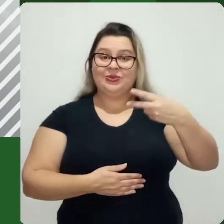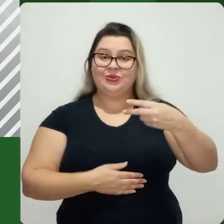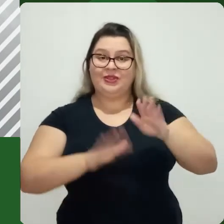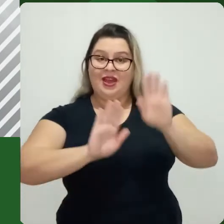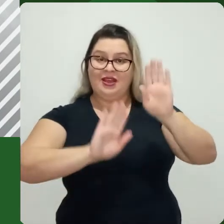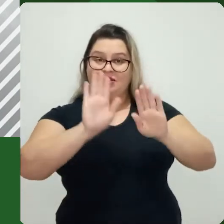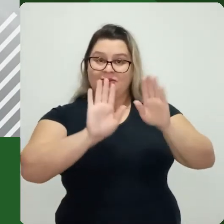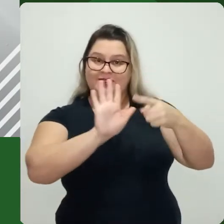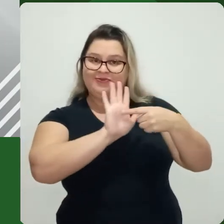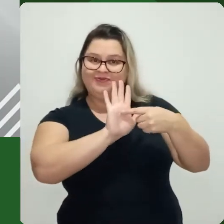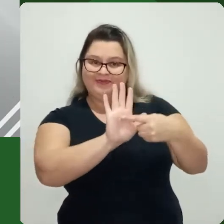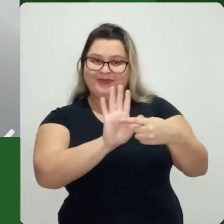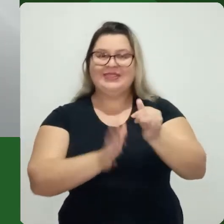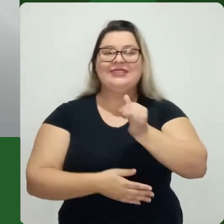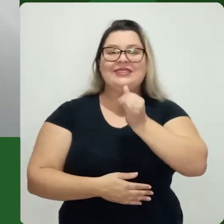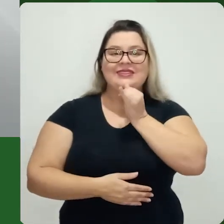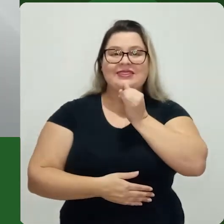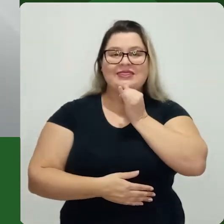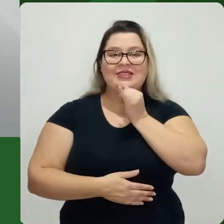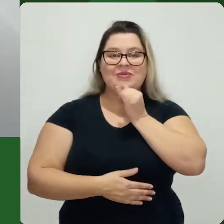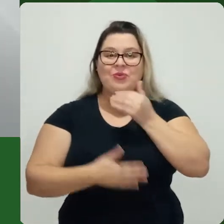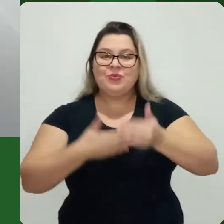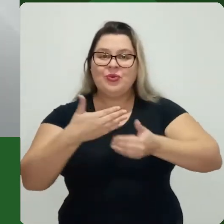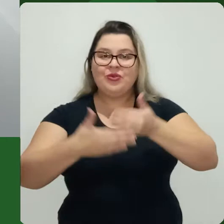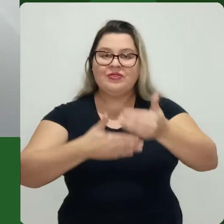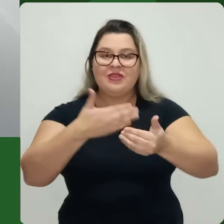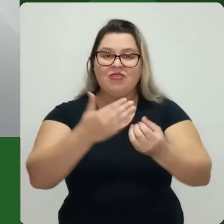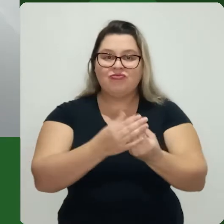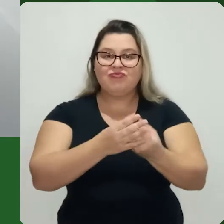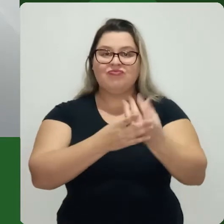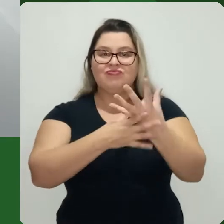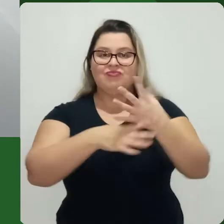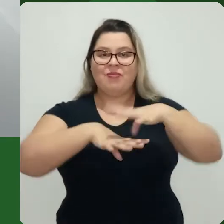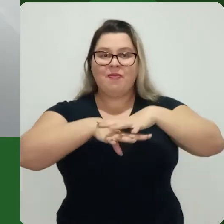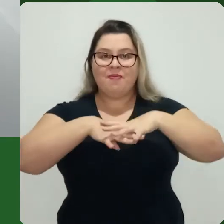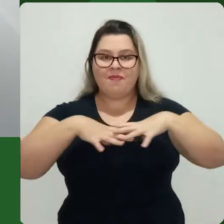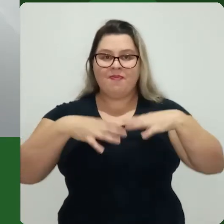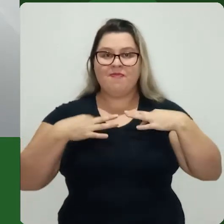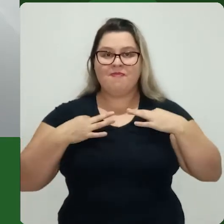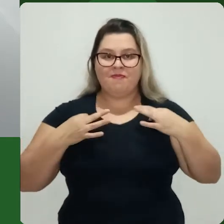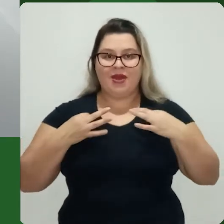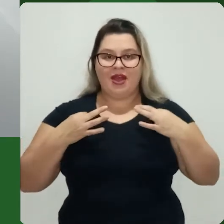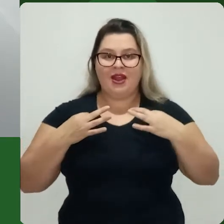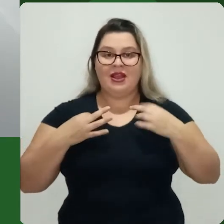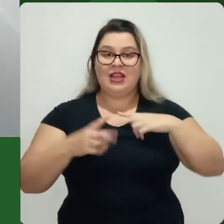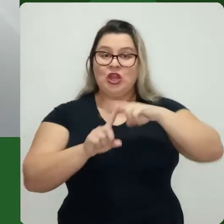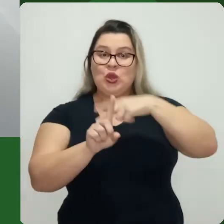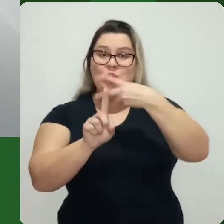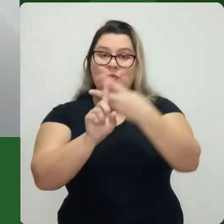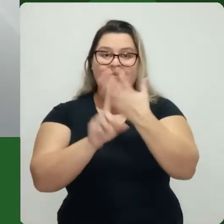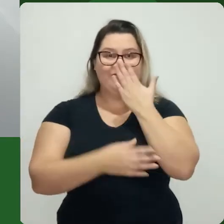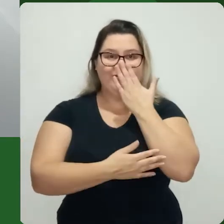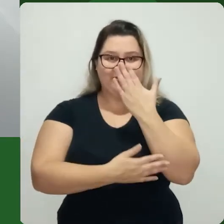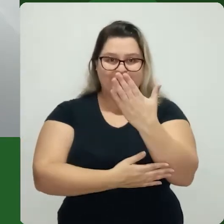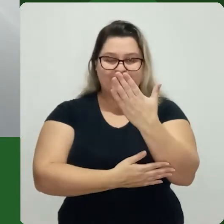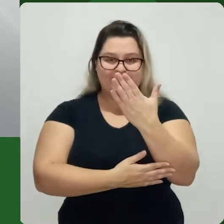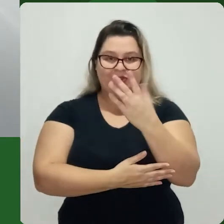Esta segunda animação exemplifica o processo de formação da malha em teares dupla